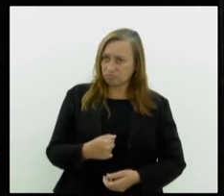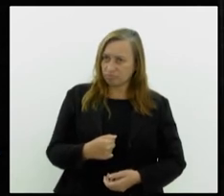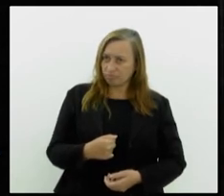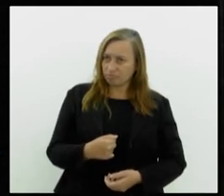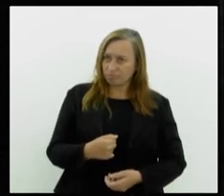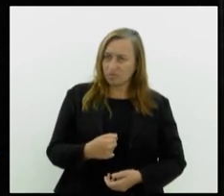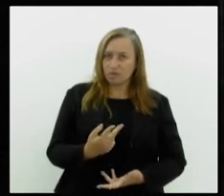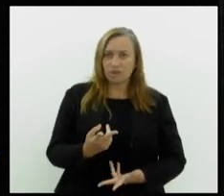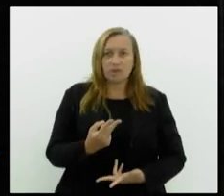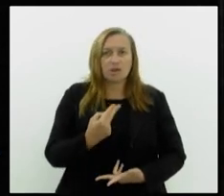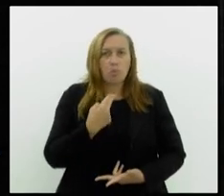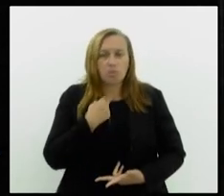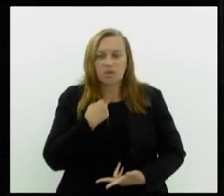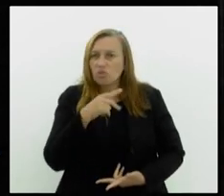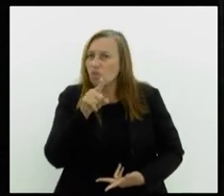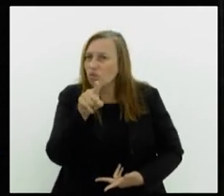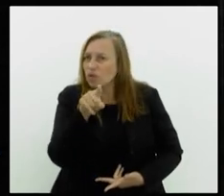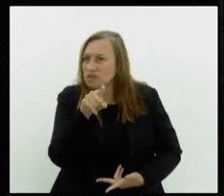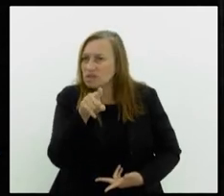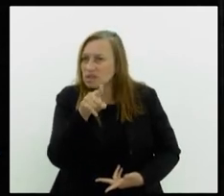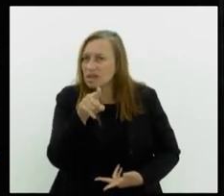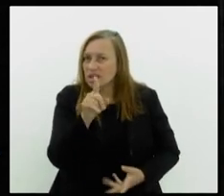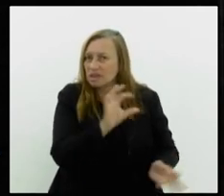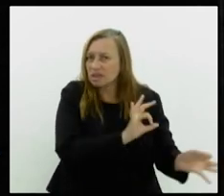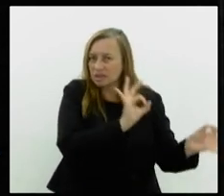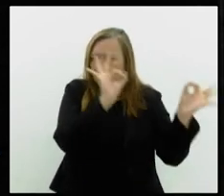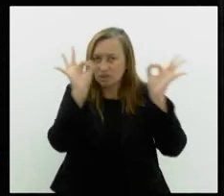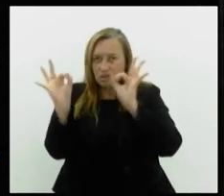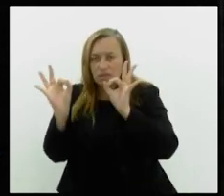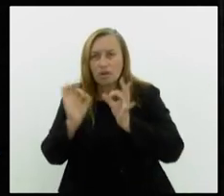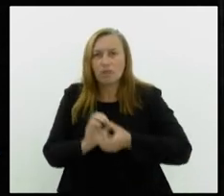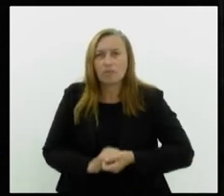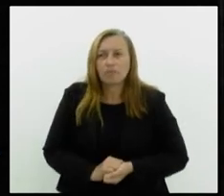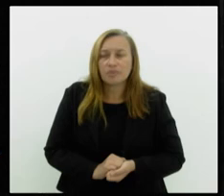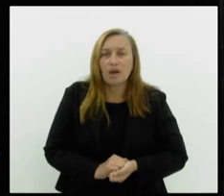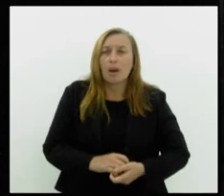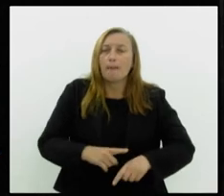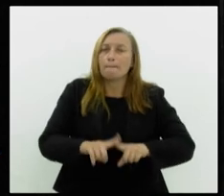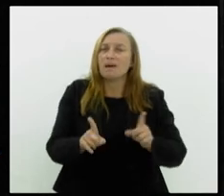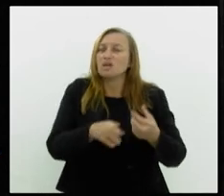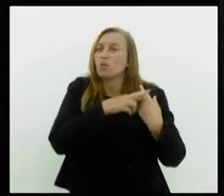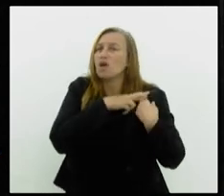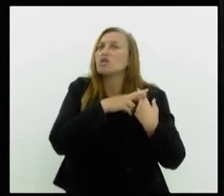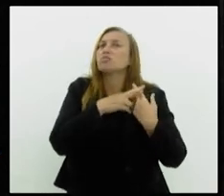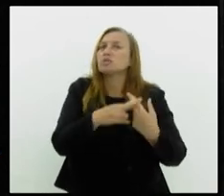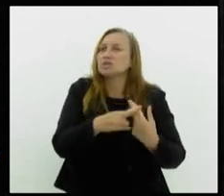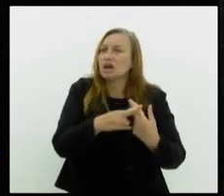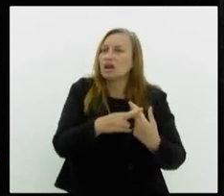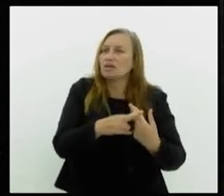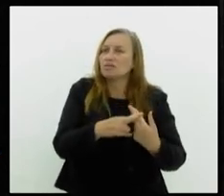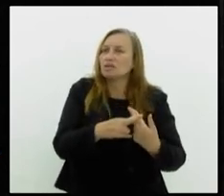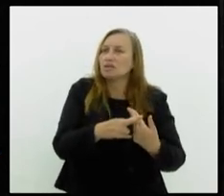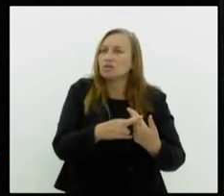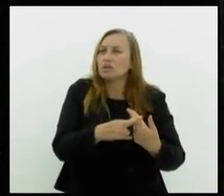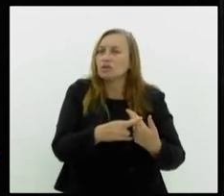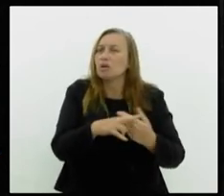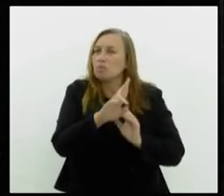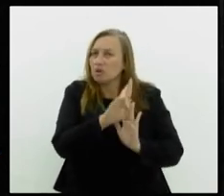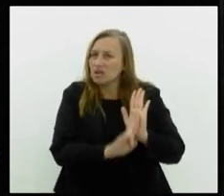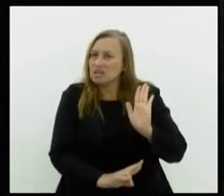não pode ser você que está me assistindo, mas os responsáveis,